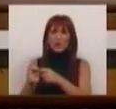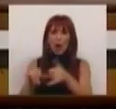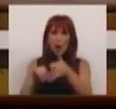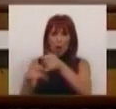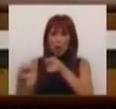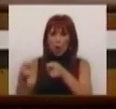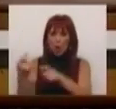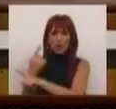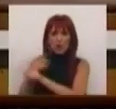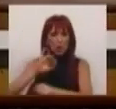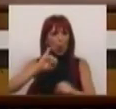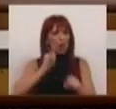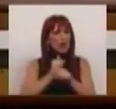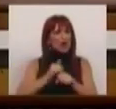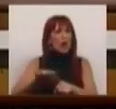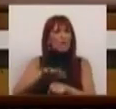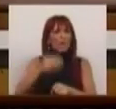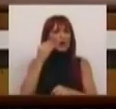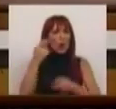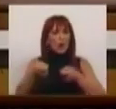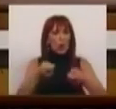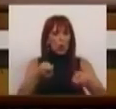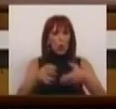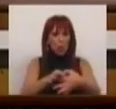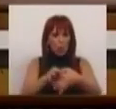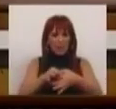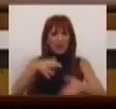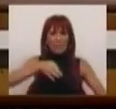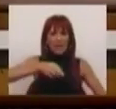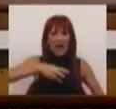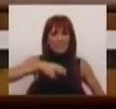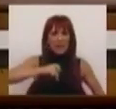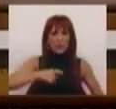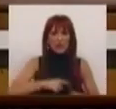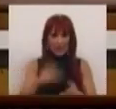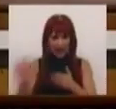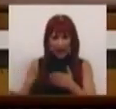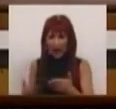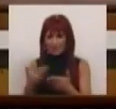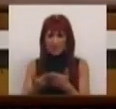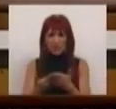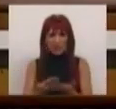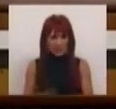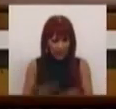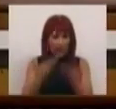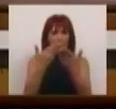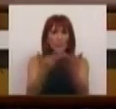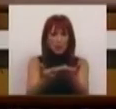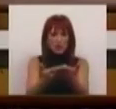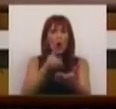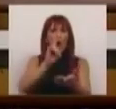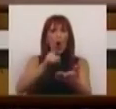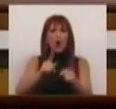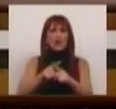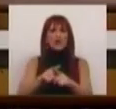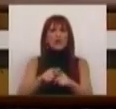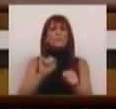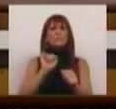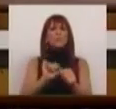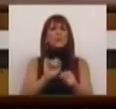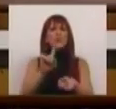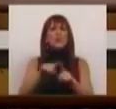consórcios ou outras formas de cooperação entre PMEs, na apresentação de propostas e identificação de